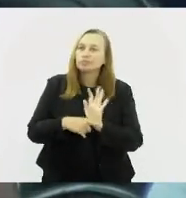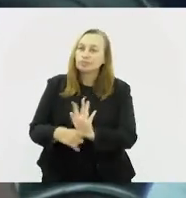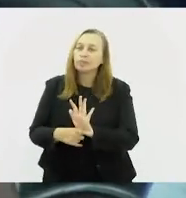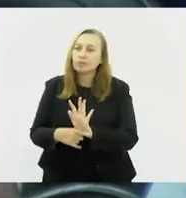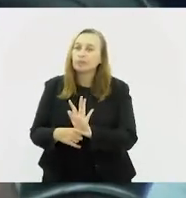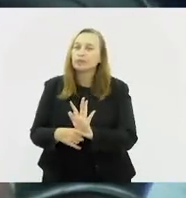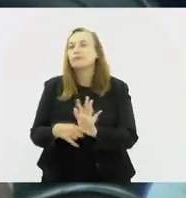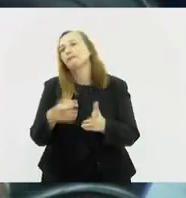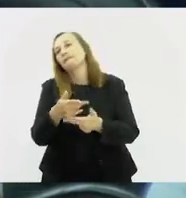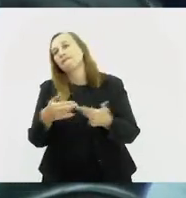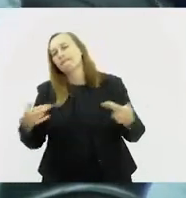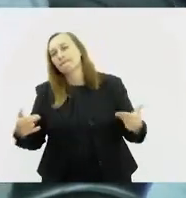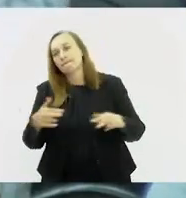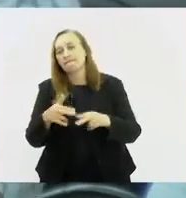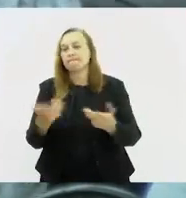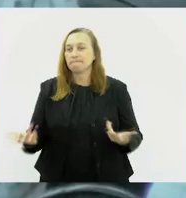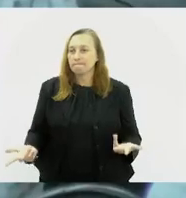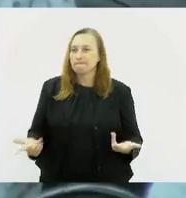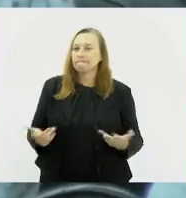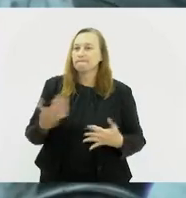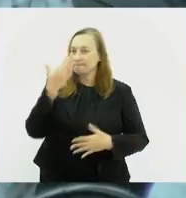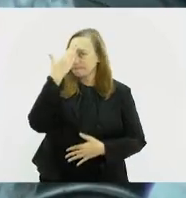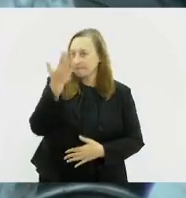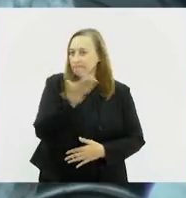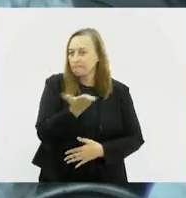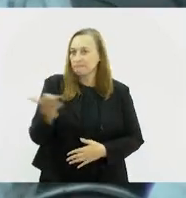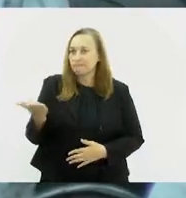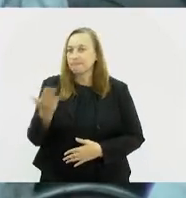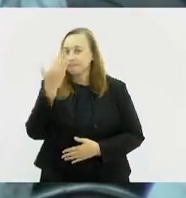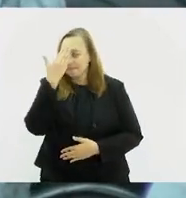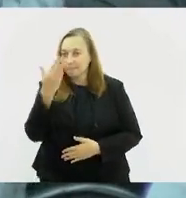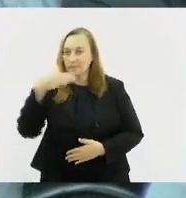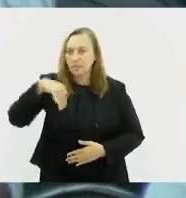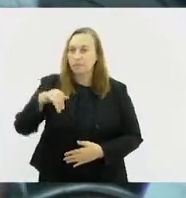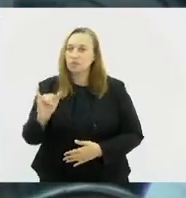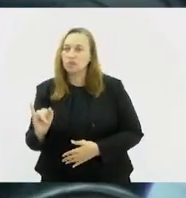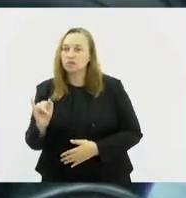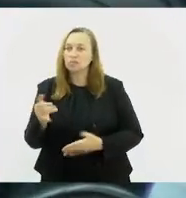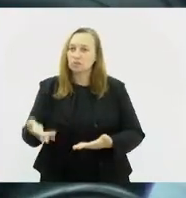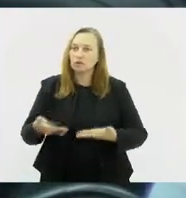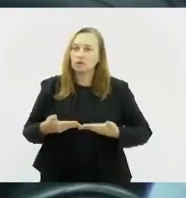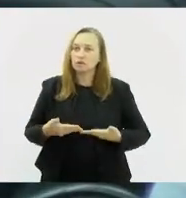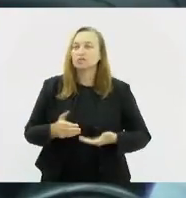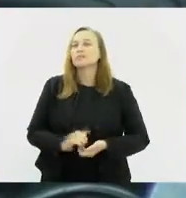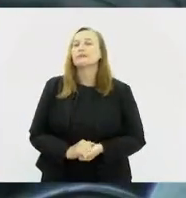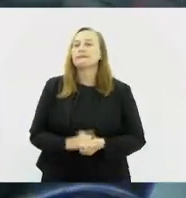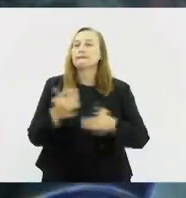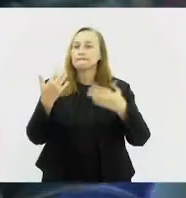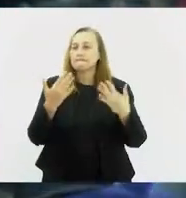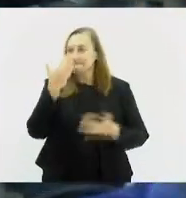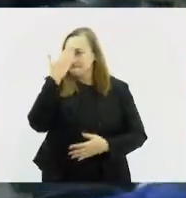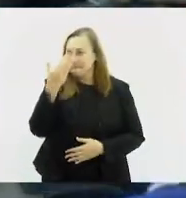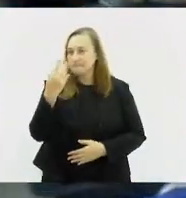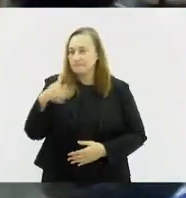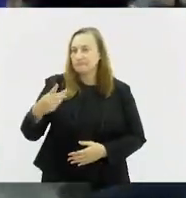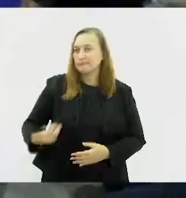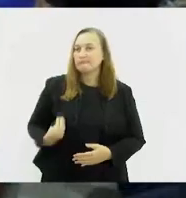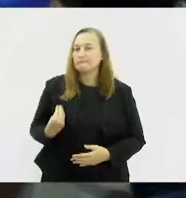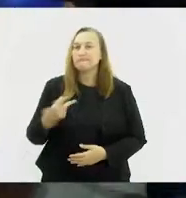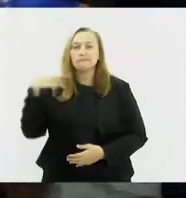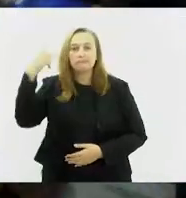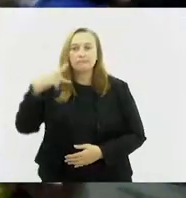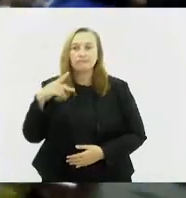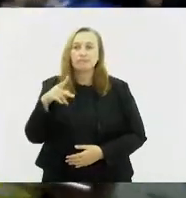várias formas, entendeu? Obrigado a todos. Obrigado, Munir, pelo convite. Obrigado pela presença, vereador